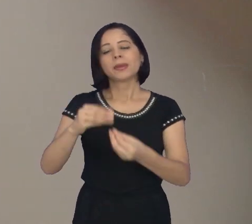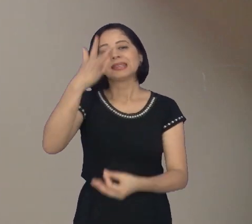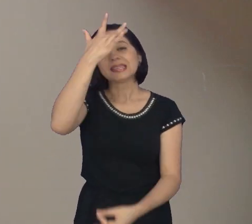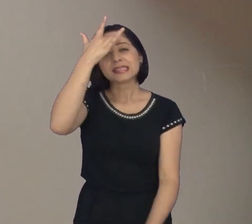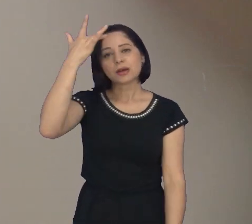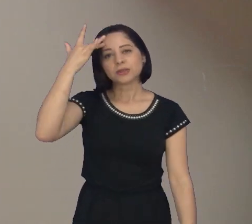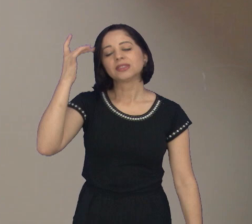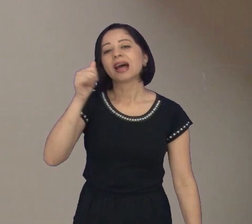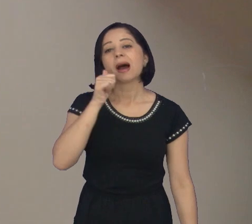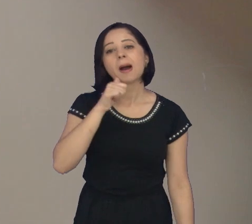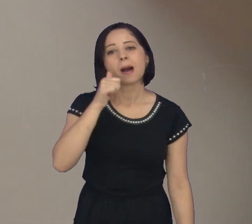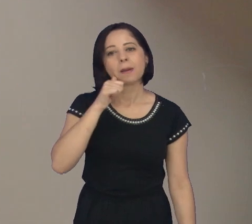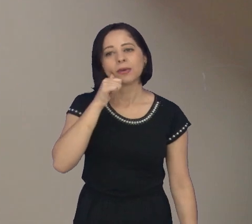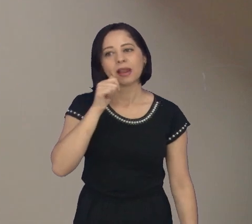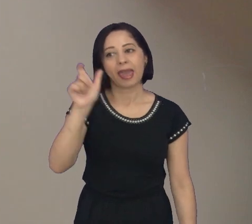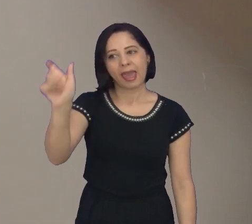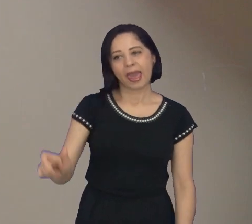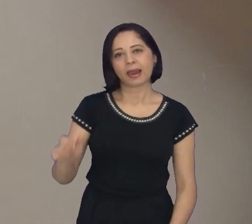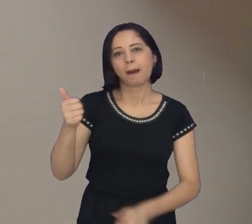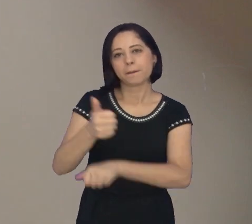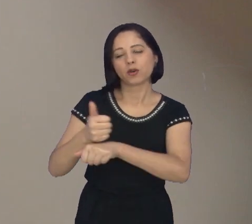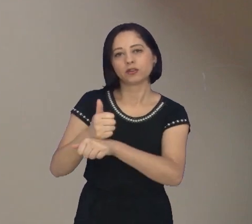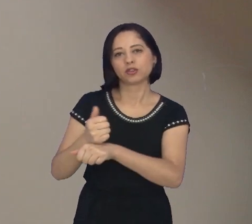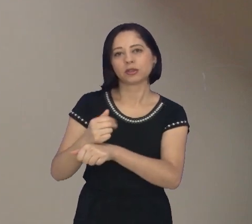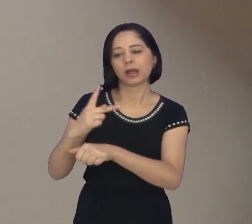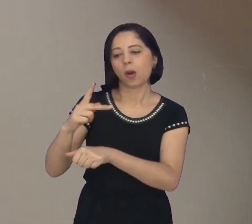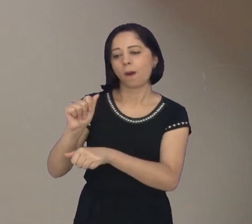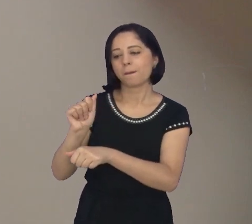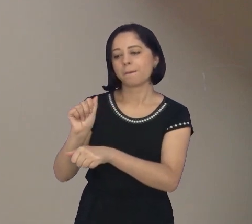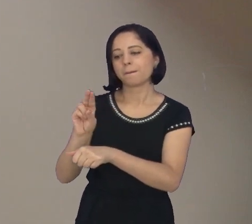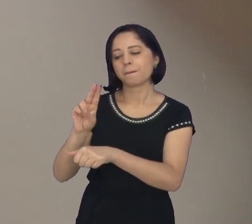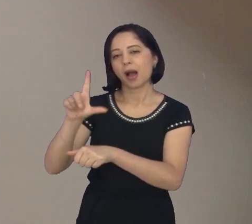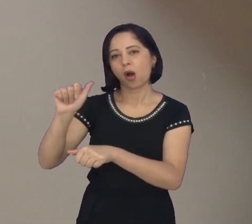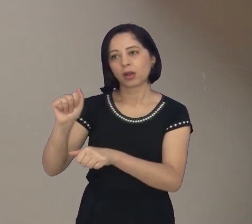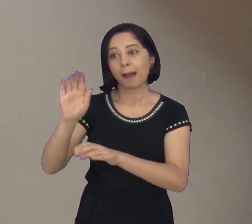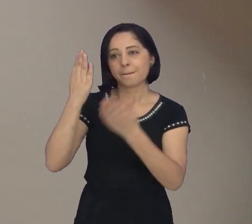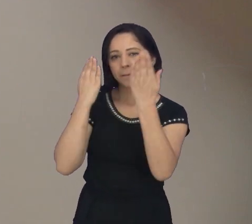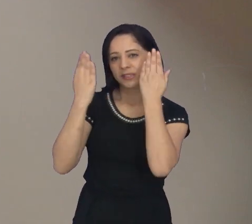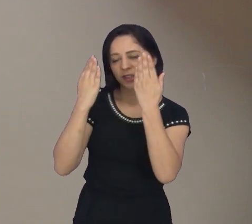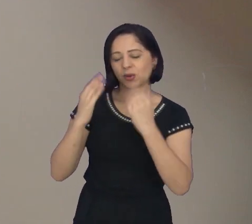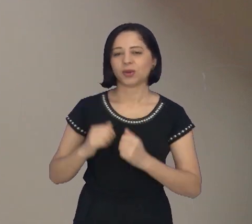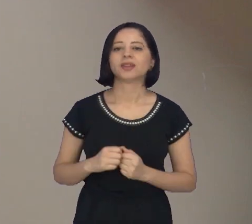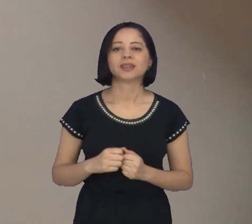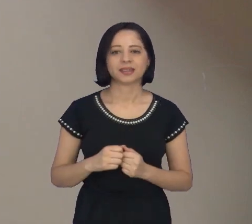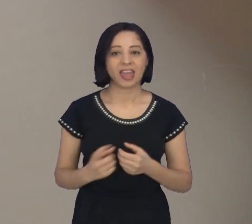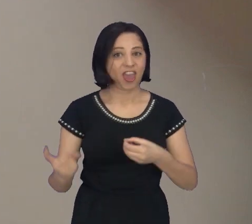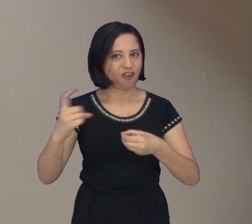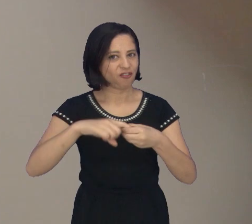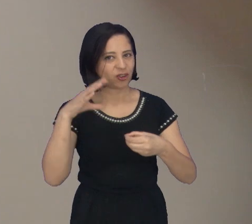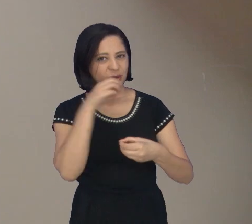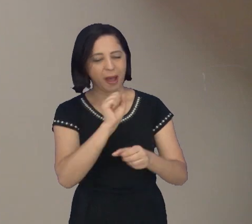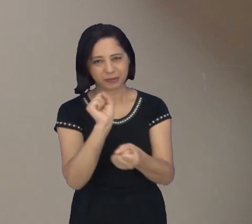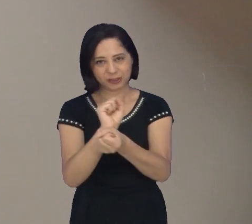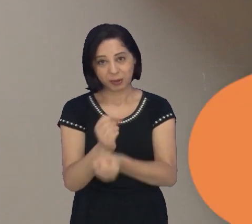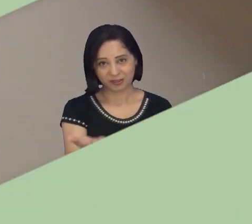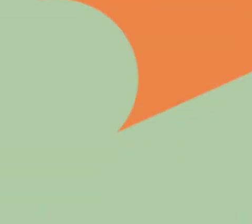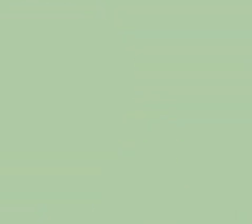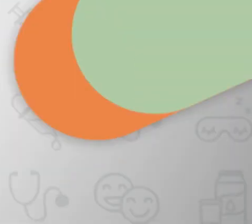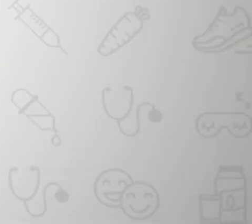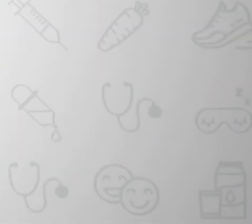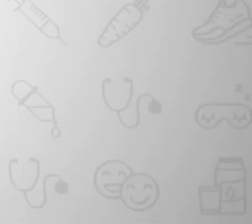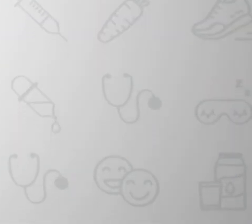das mulheres com a psicóloga Paula Prado Cruz. Então eu volto daqui a pouquinho e eu espero você. Fica aí.